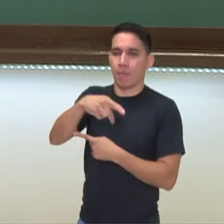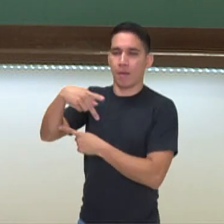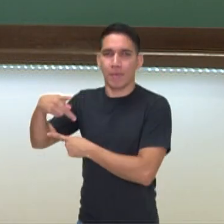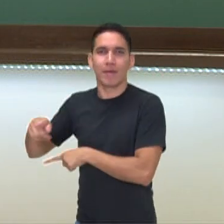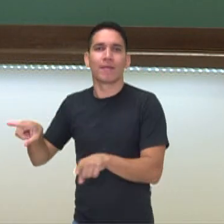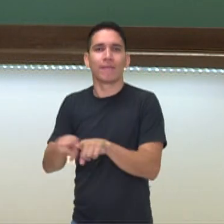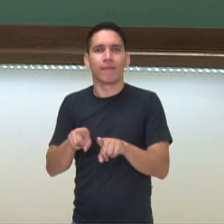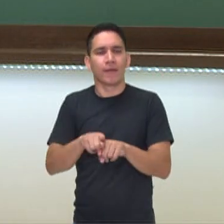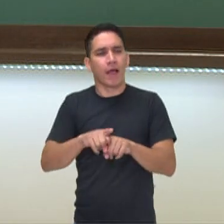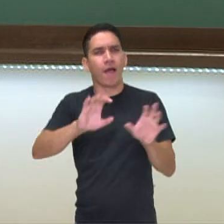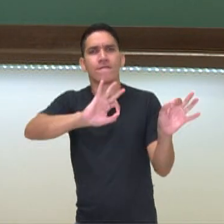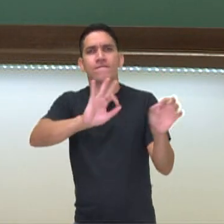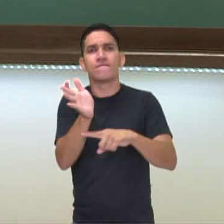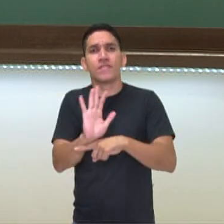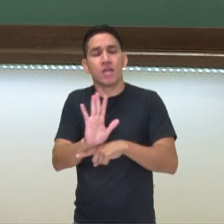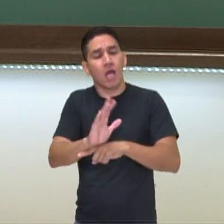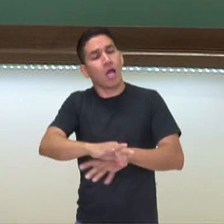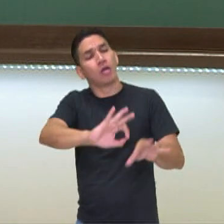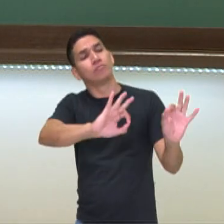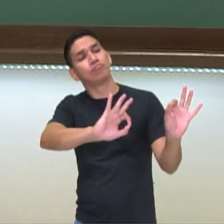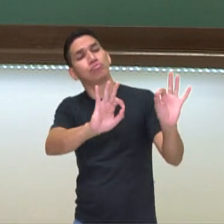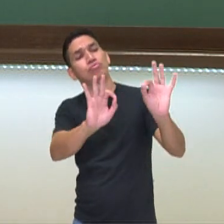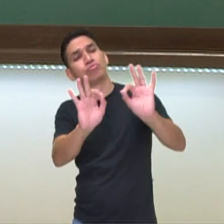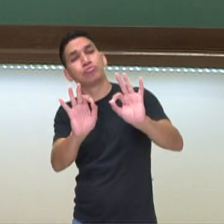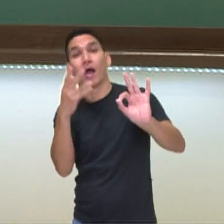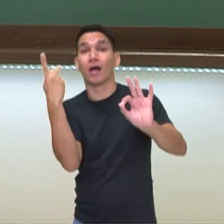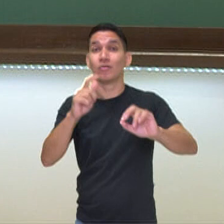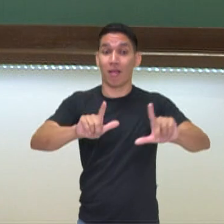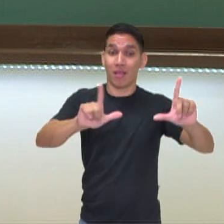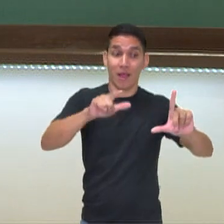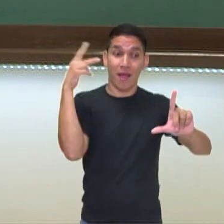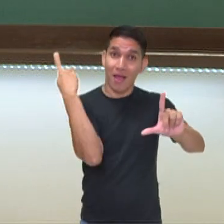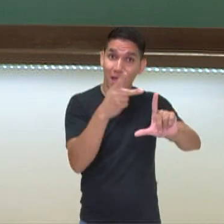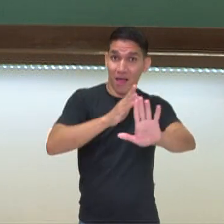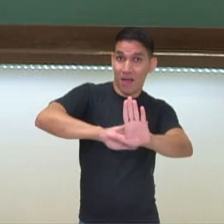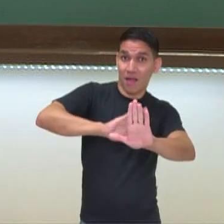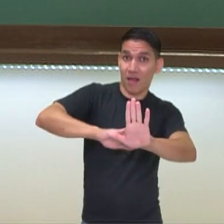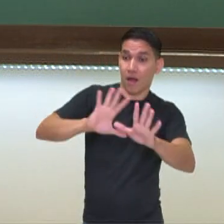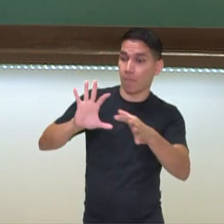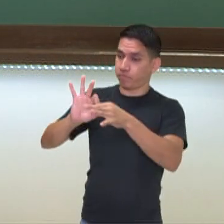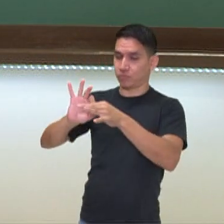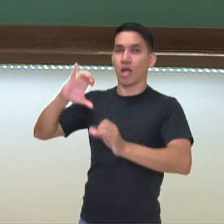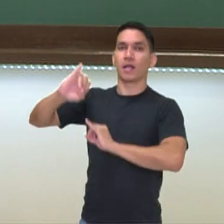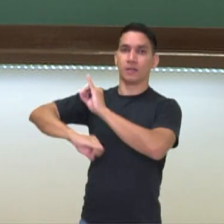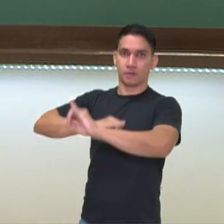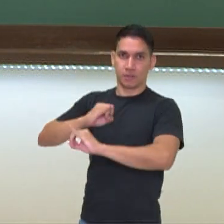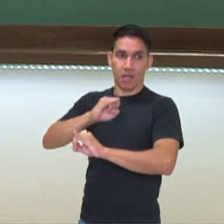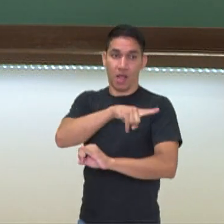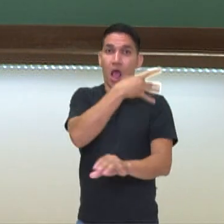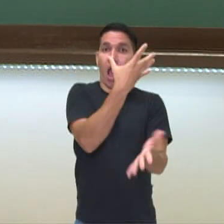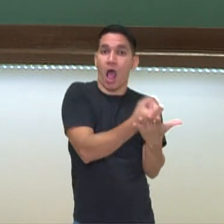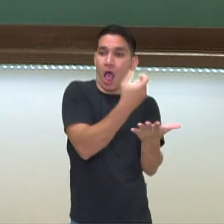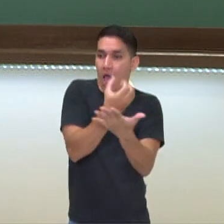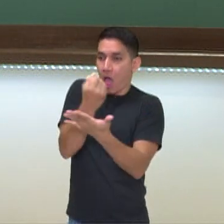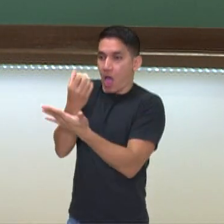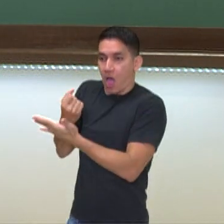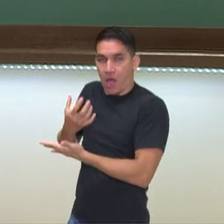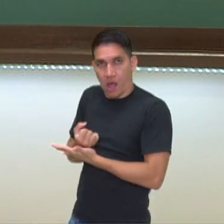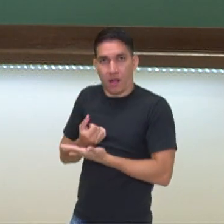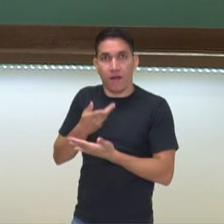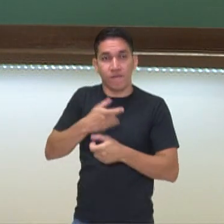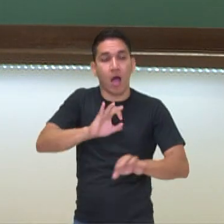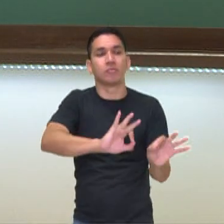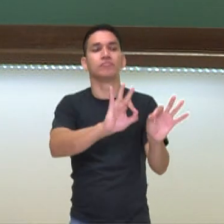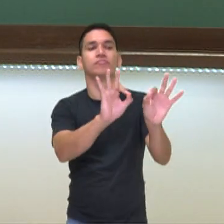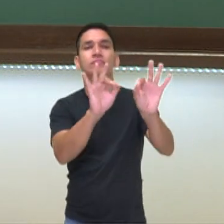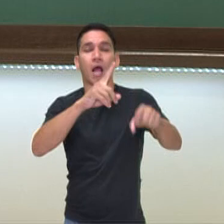de vídeo, a sua televisão está realizando essa conexão com um servidor que armazena esses vídeos e que vai, de